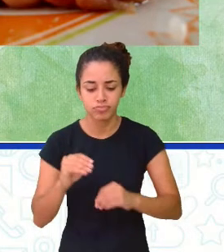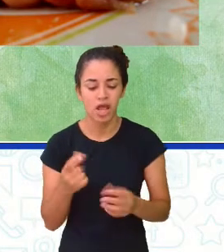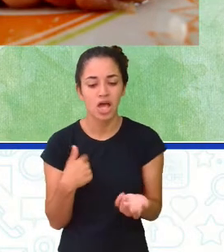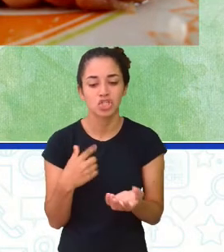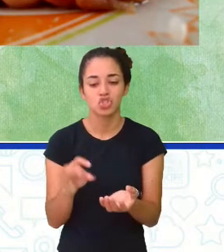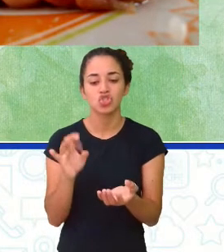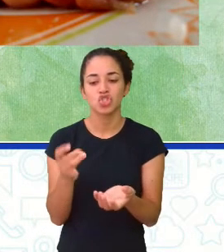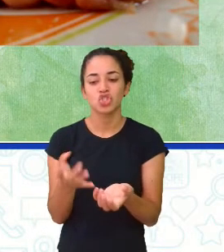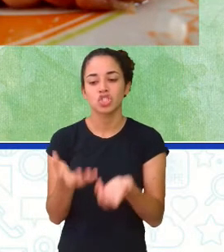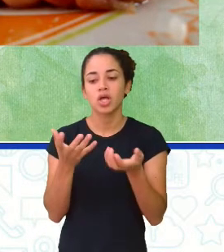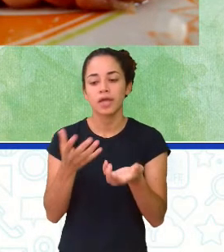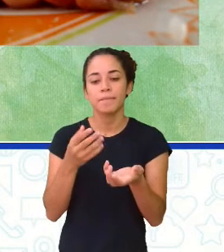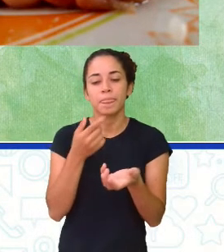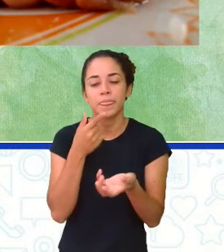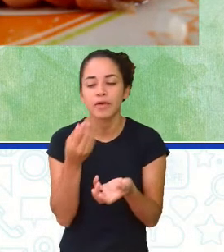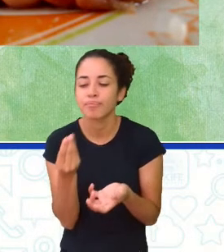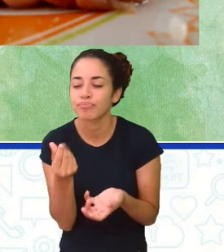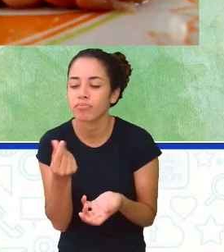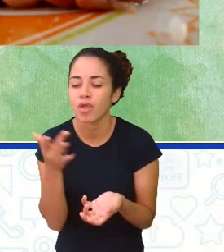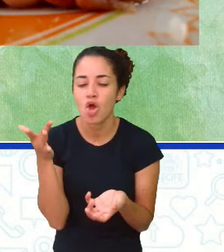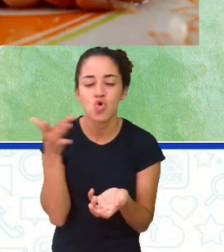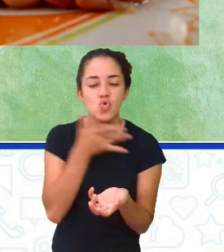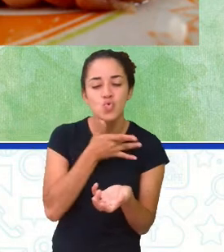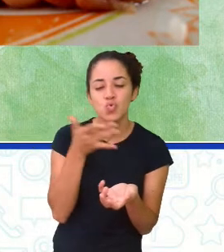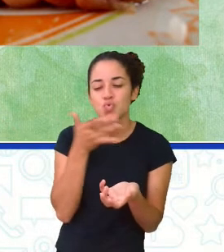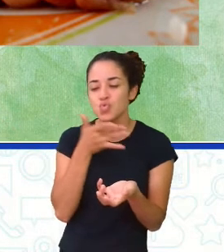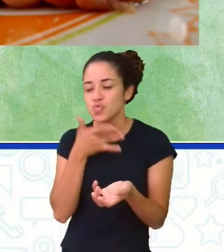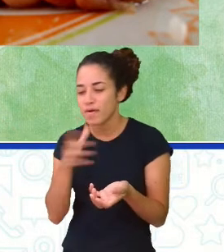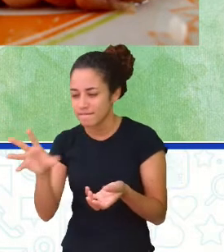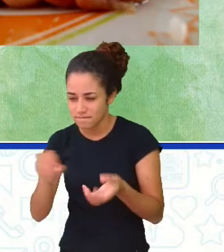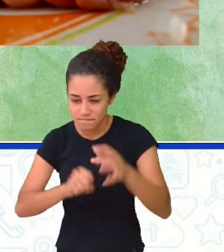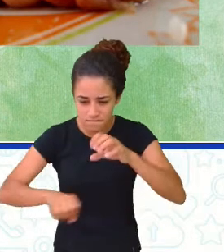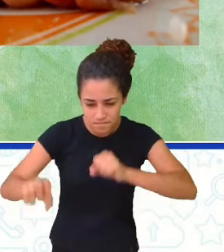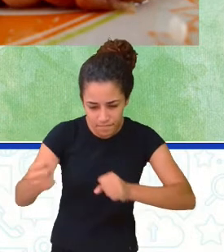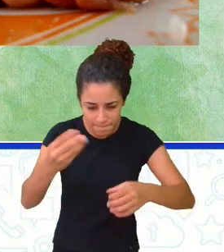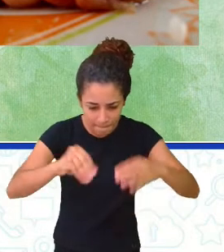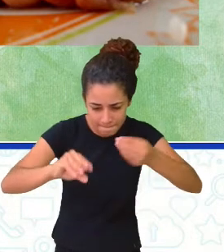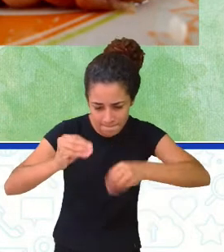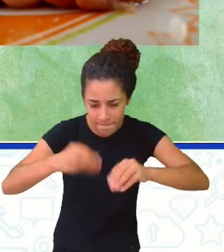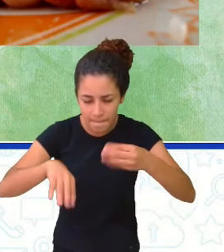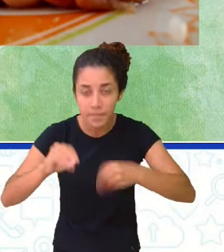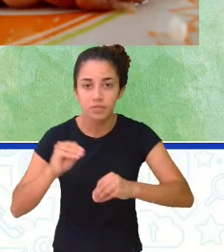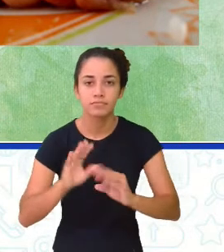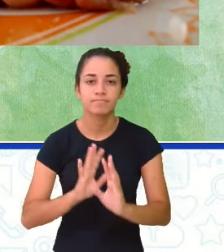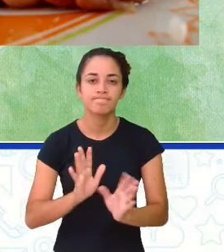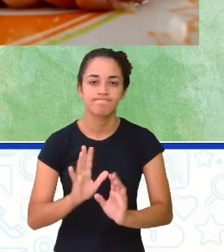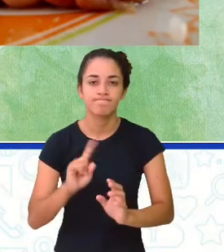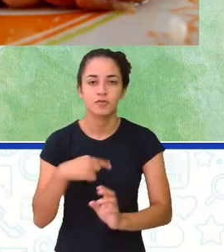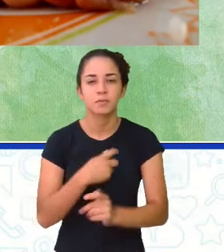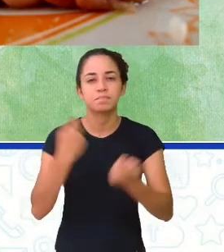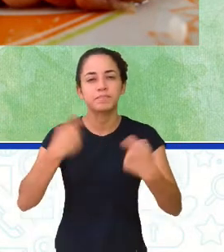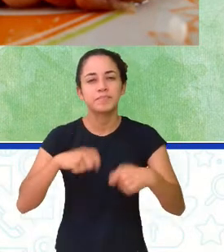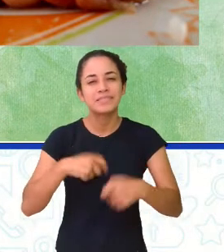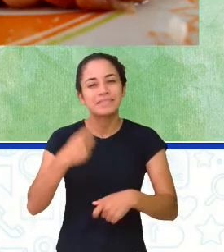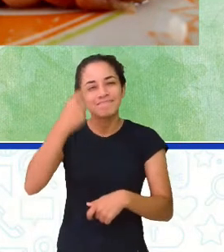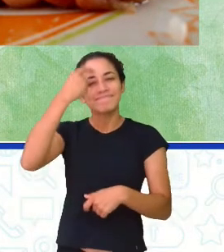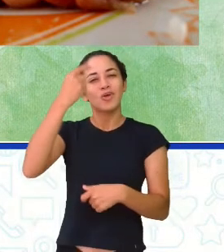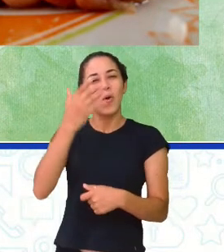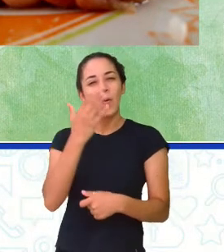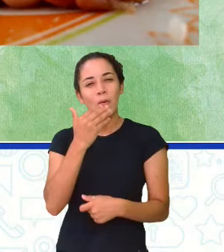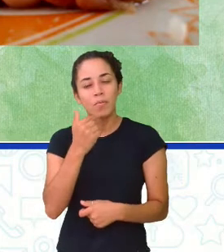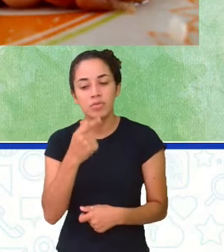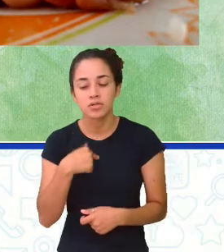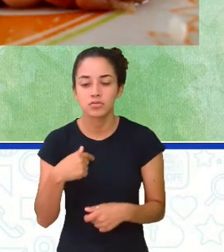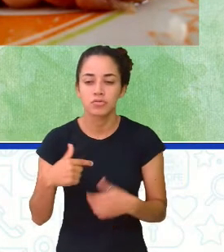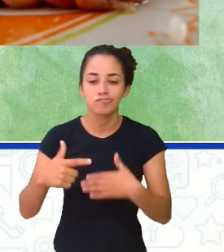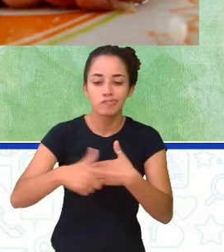nosso paladar, né, diz que é saboroso, que é gostoso. A gente precisa ver o alimento como função aí importante dentro do nosso